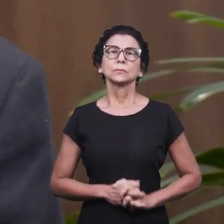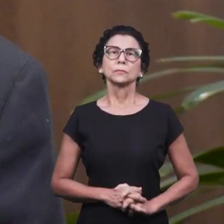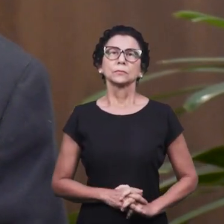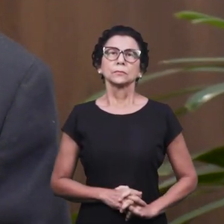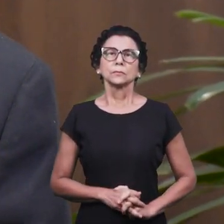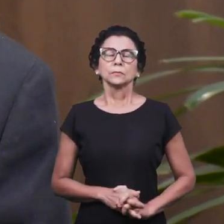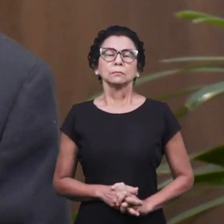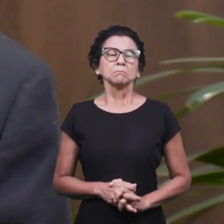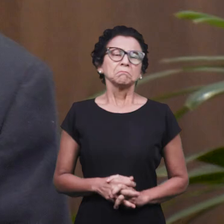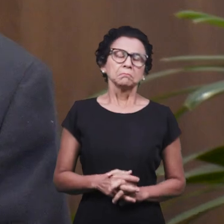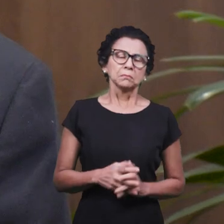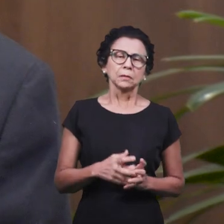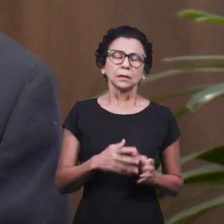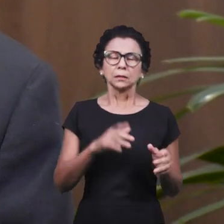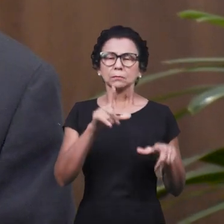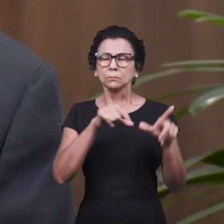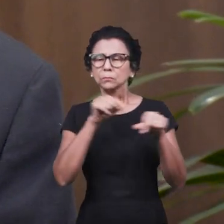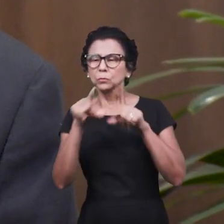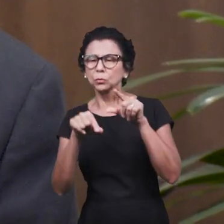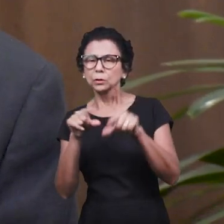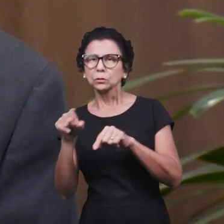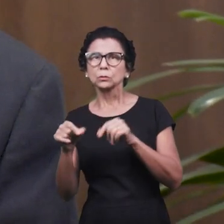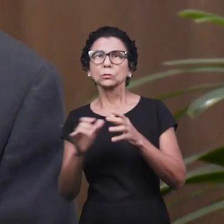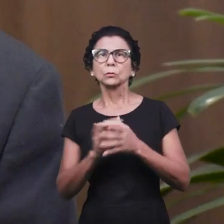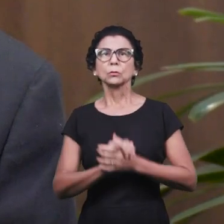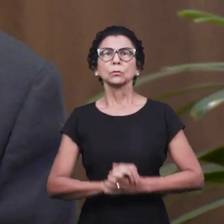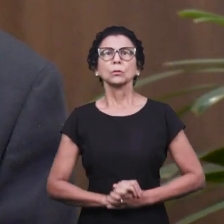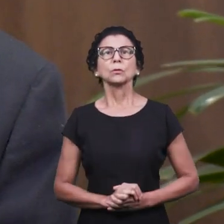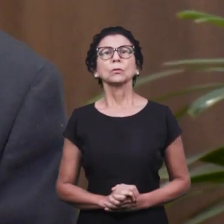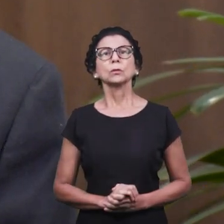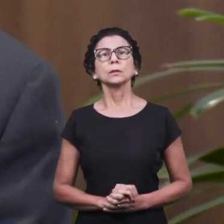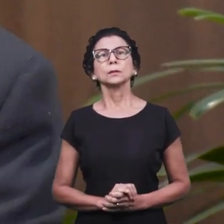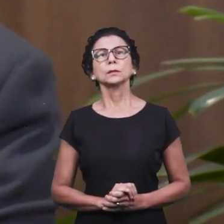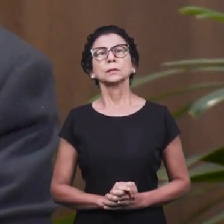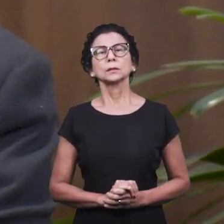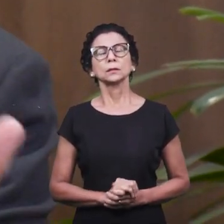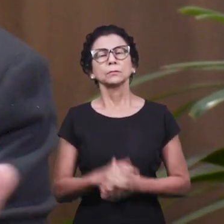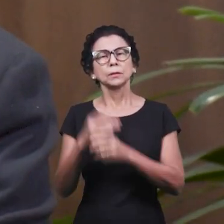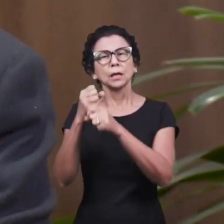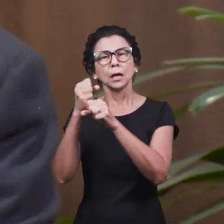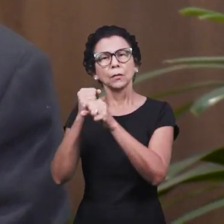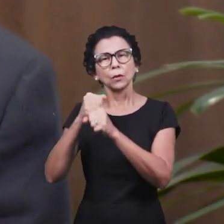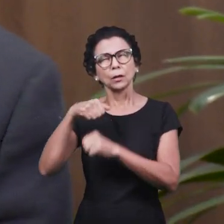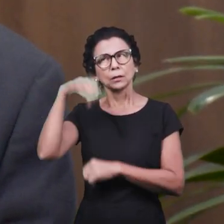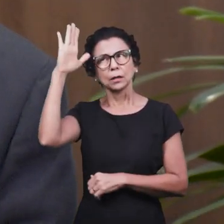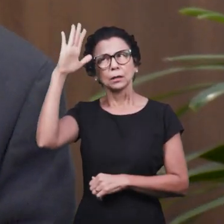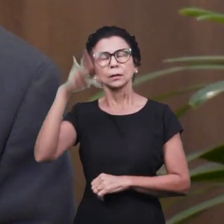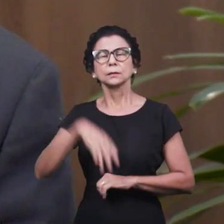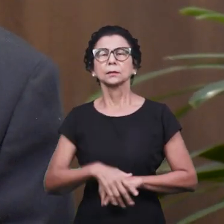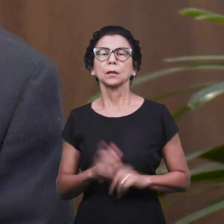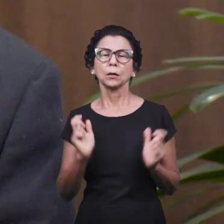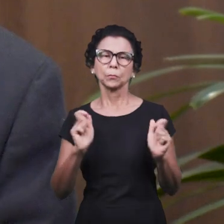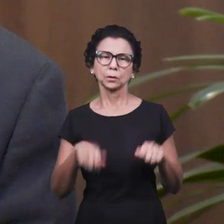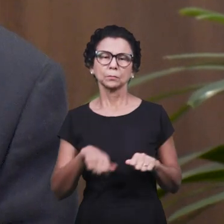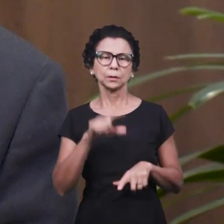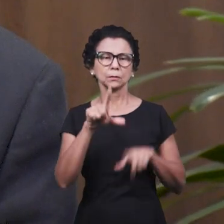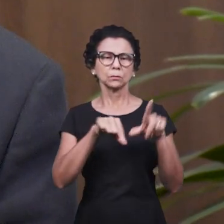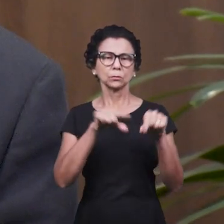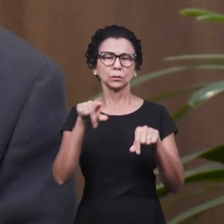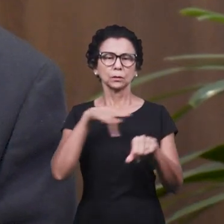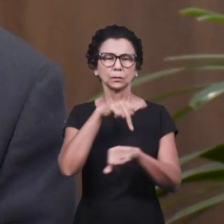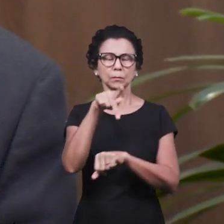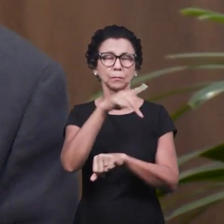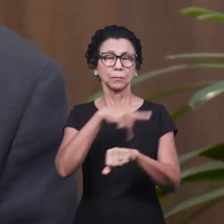para o processo seletivo e ranqueia cada um deles. Dependendo da melhor nota, tem as possibilidades de escolha daqueles países